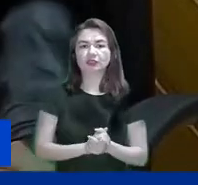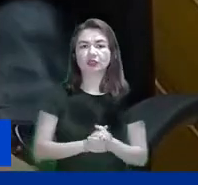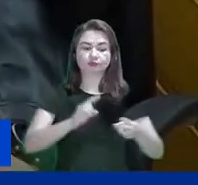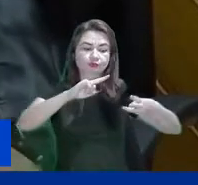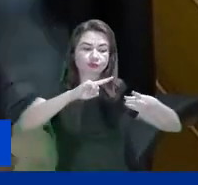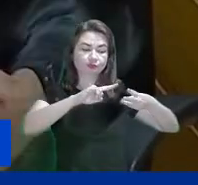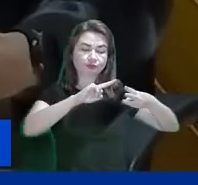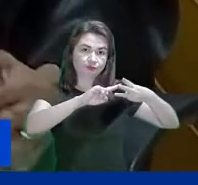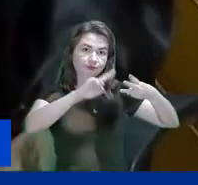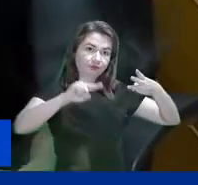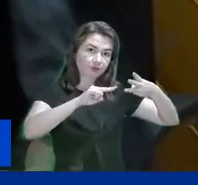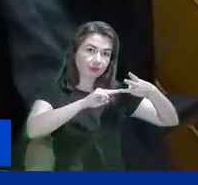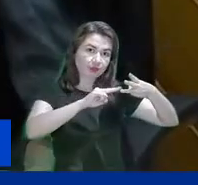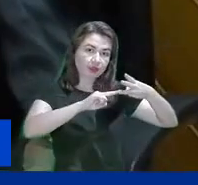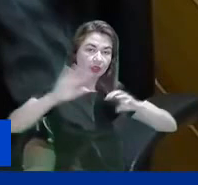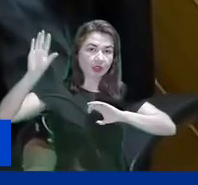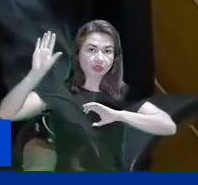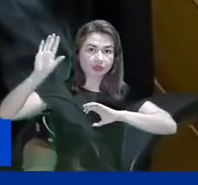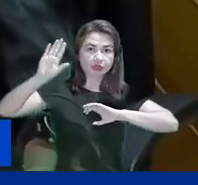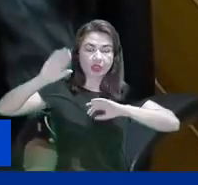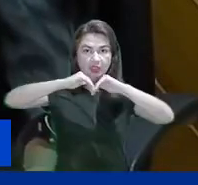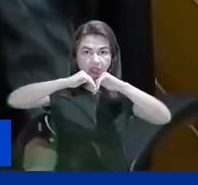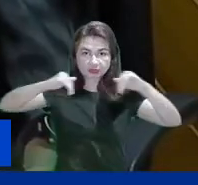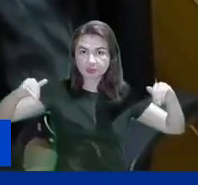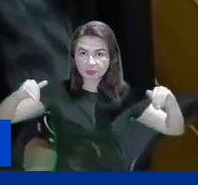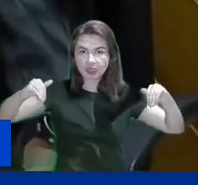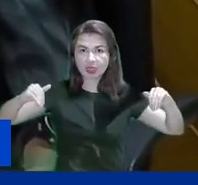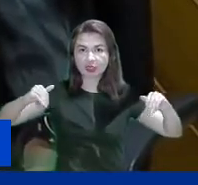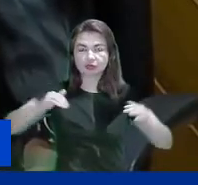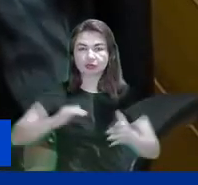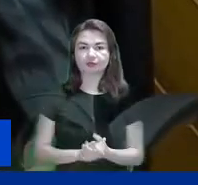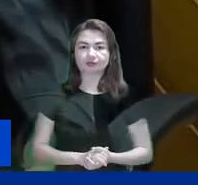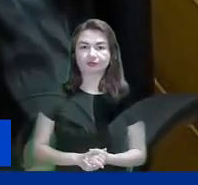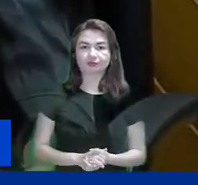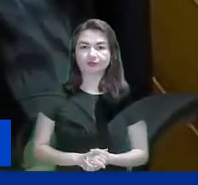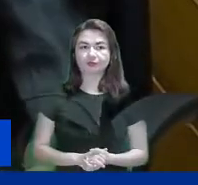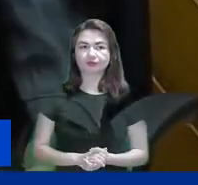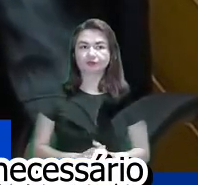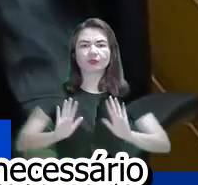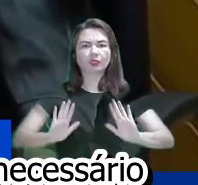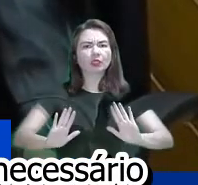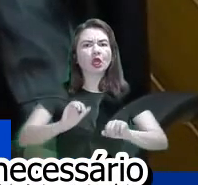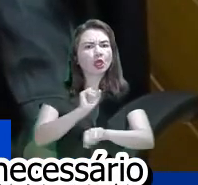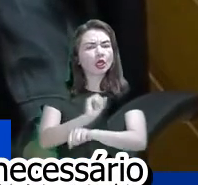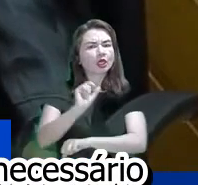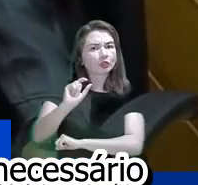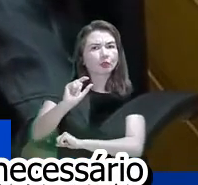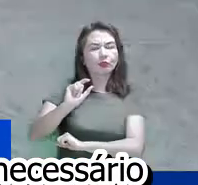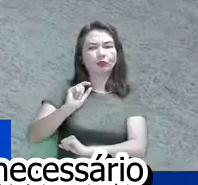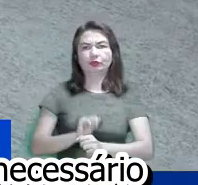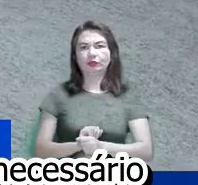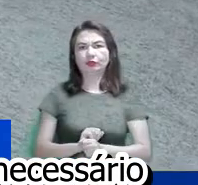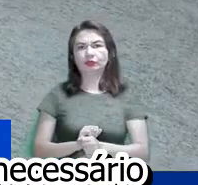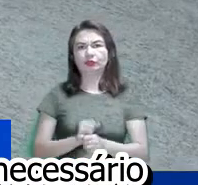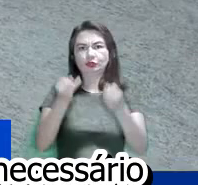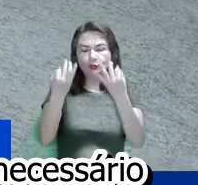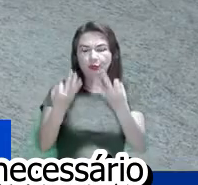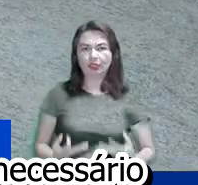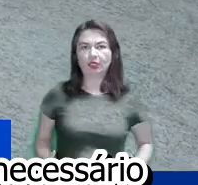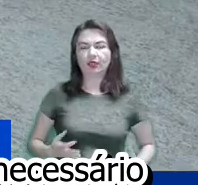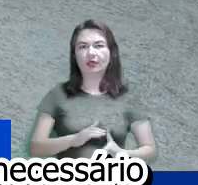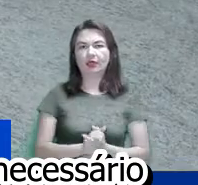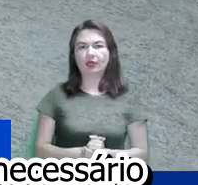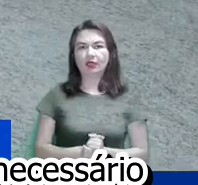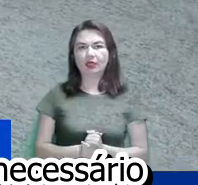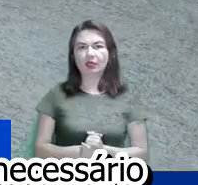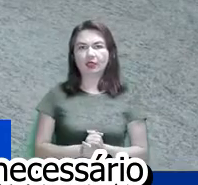da candidata. Vou fazer separado. Deixa eu fazer só o pregão, doutor Normandi, só para formalizar